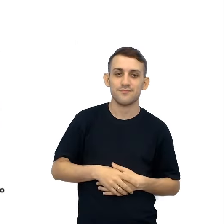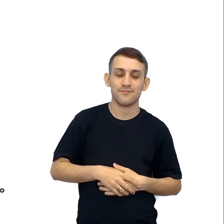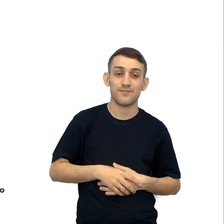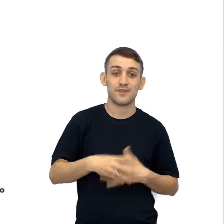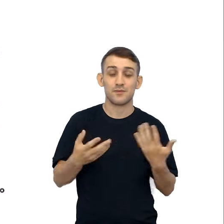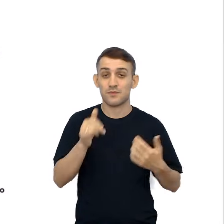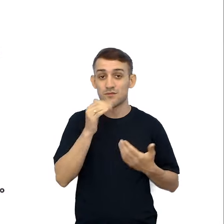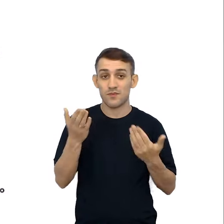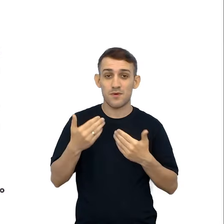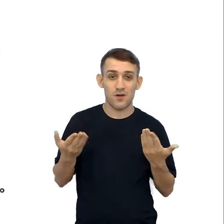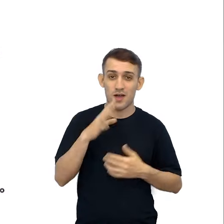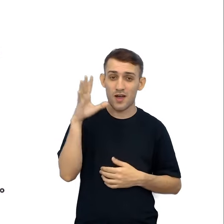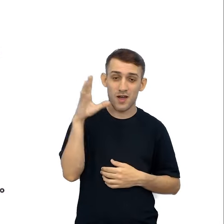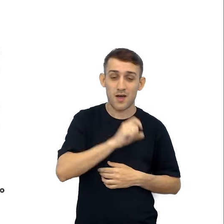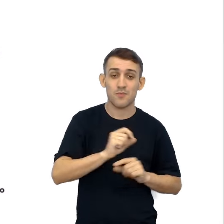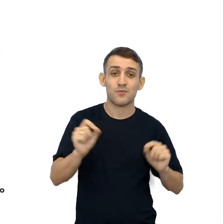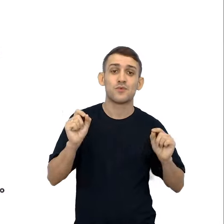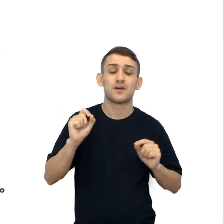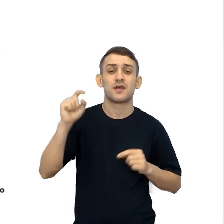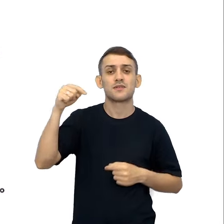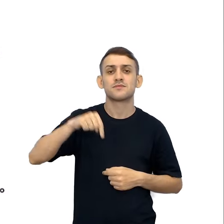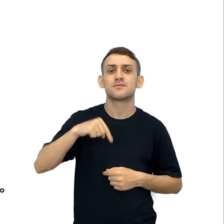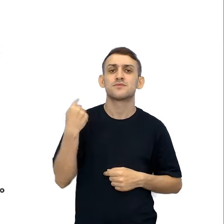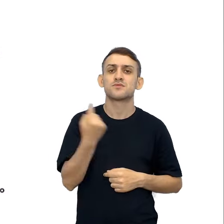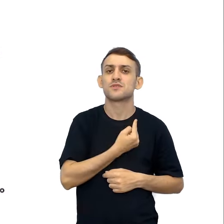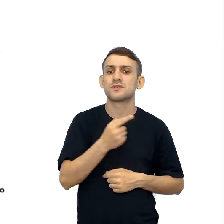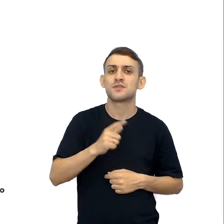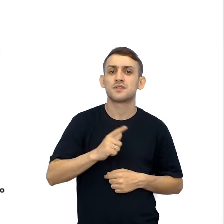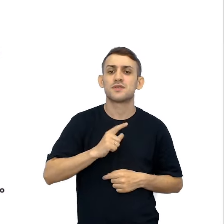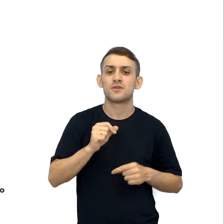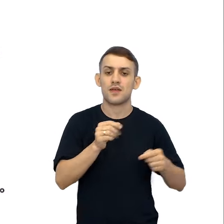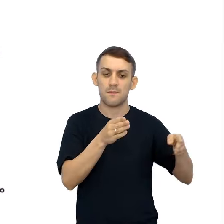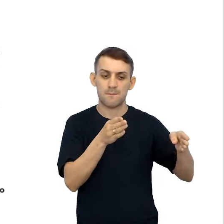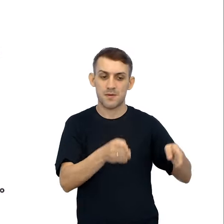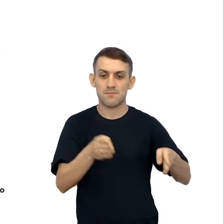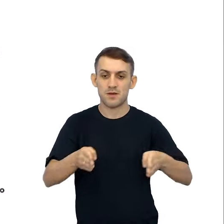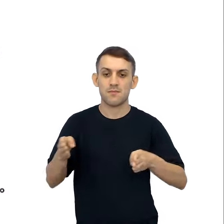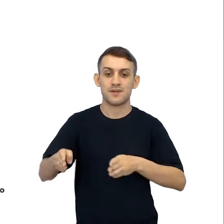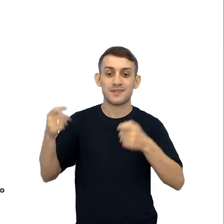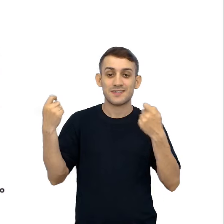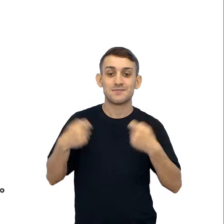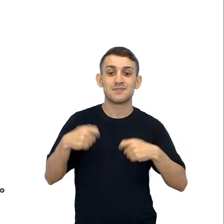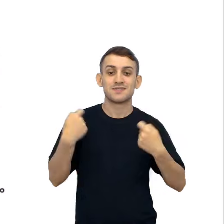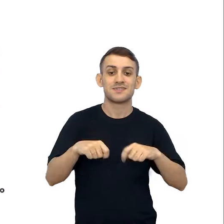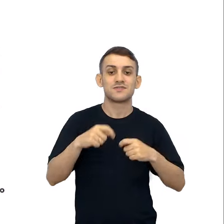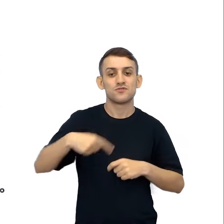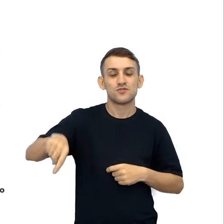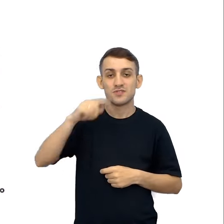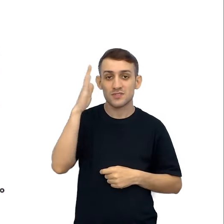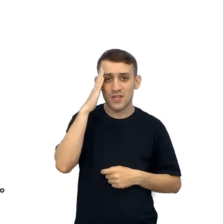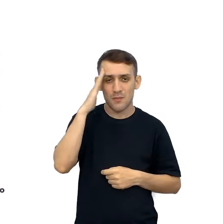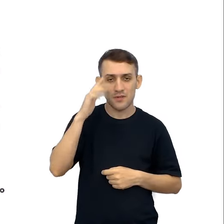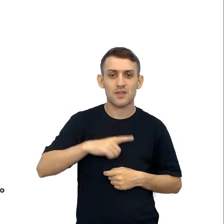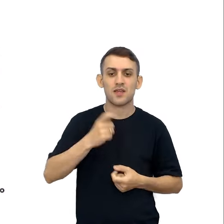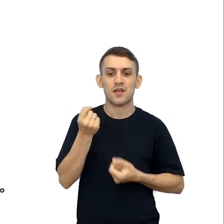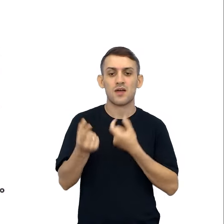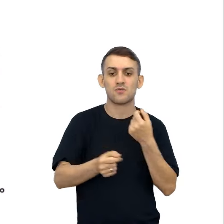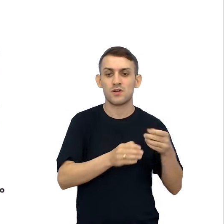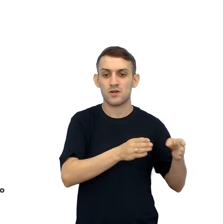lá então rapidamente, mas olha, aqui nós temos então as etapas que precisam ser consideradas, são algumas